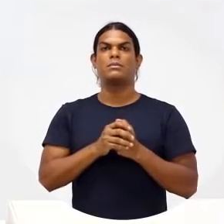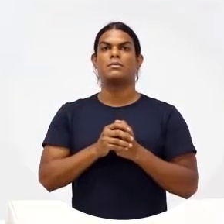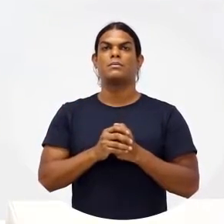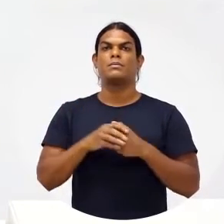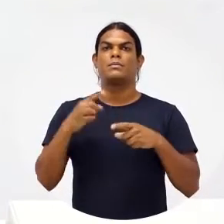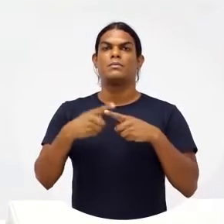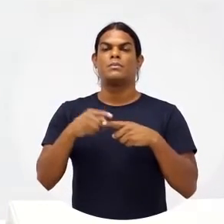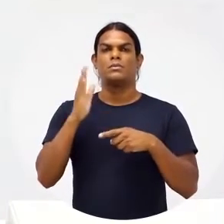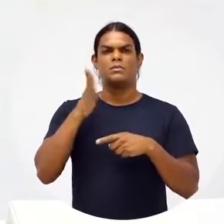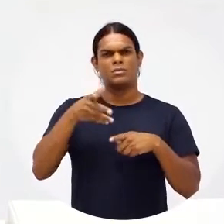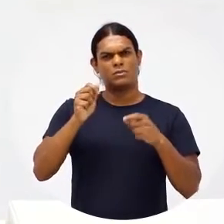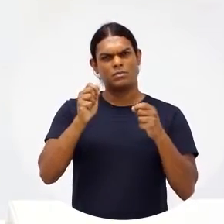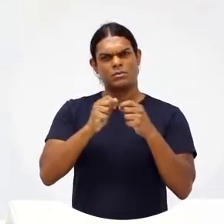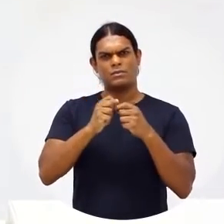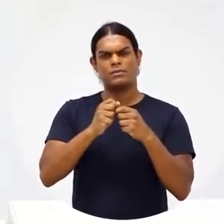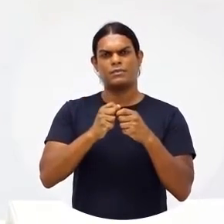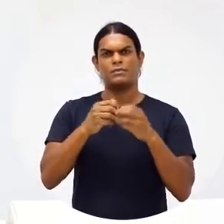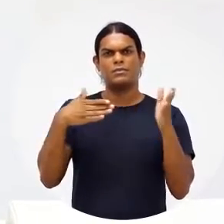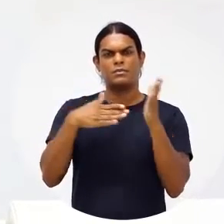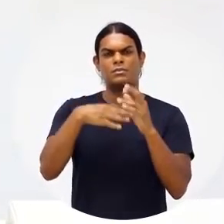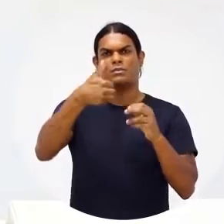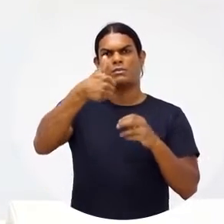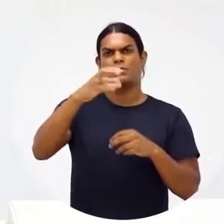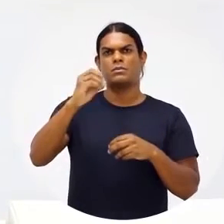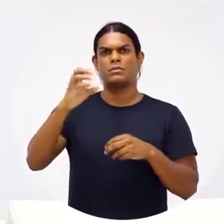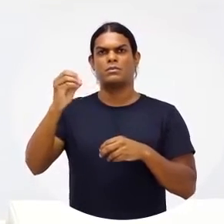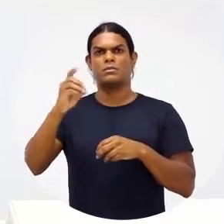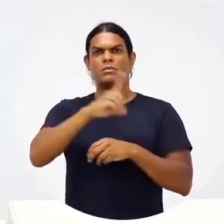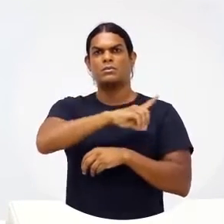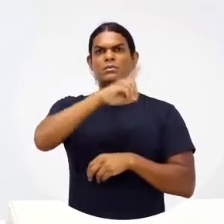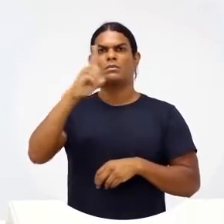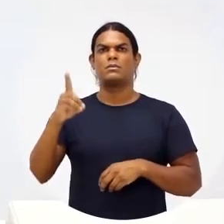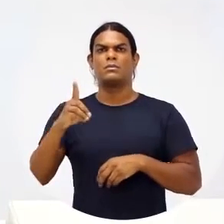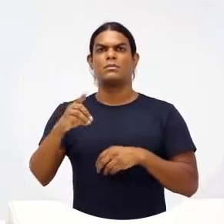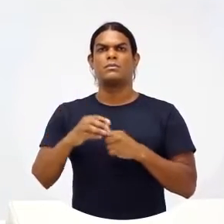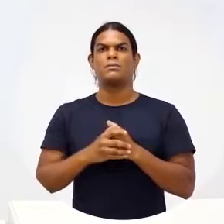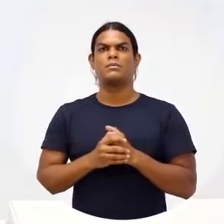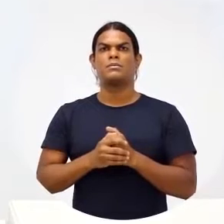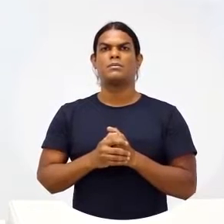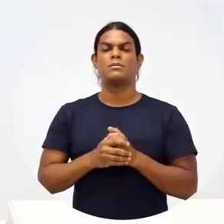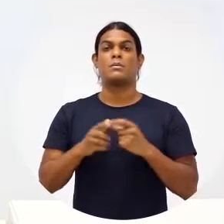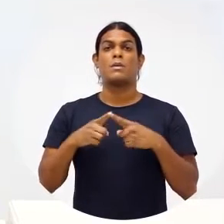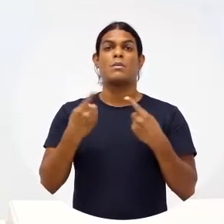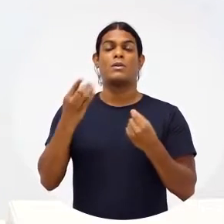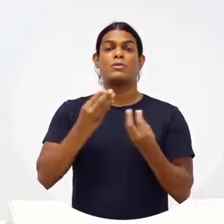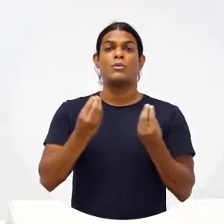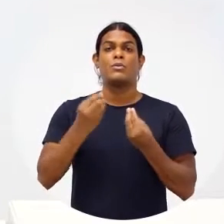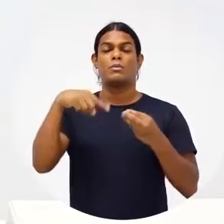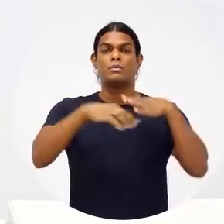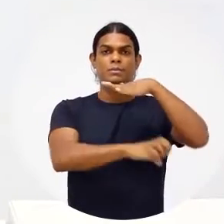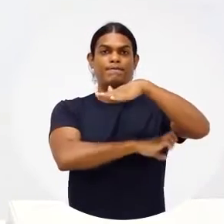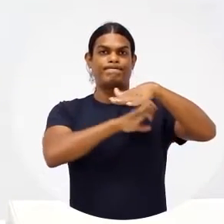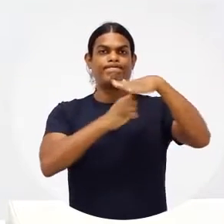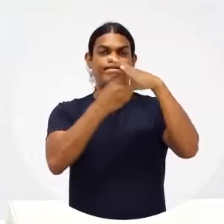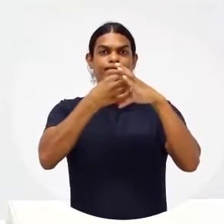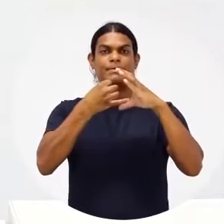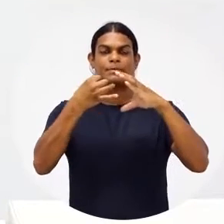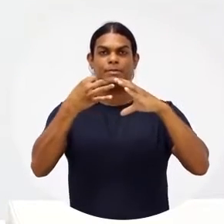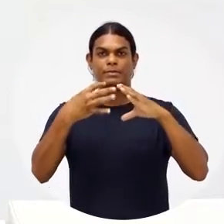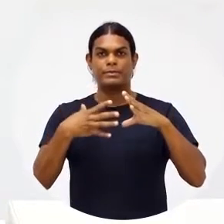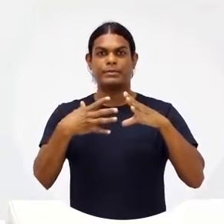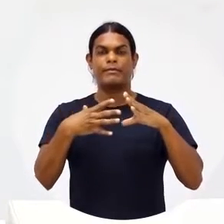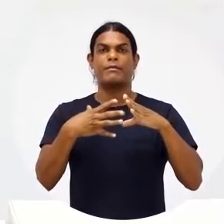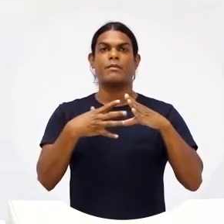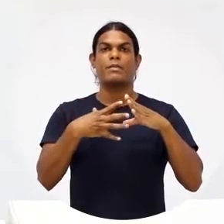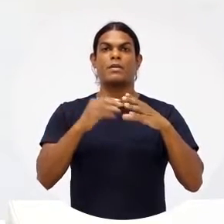já fez o último exame há 100 dias. Já se ele fizer parte de uma empresa que se caracteriza como grau de risco 3, ele vai